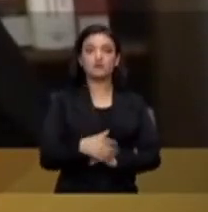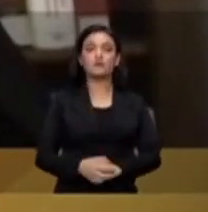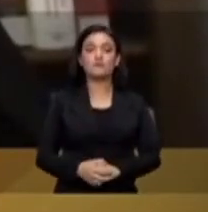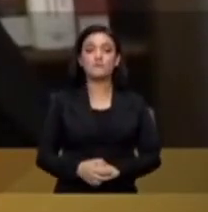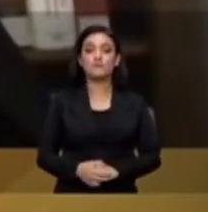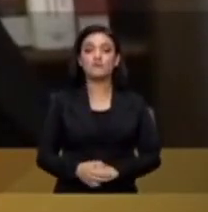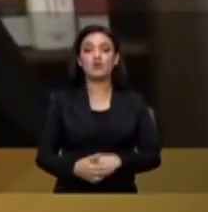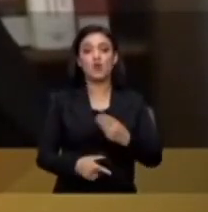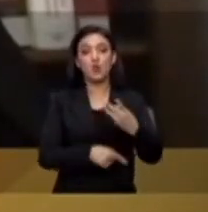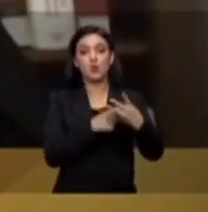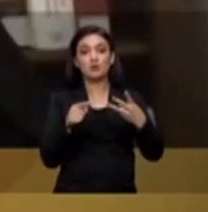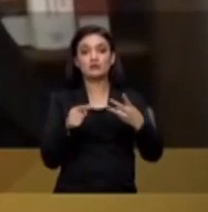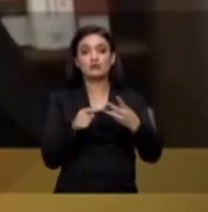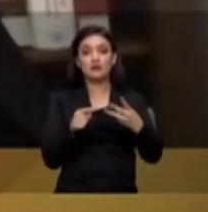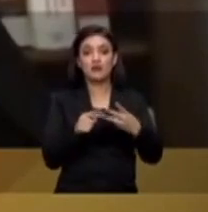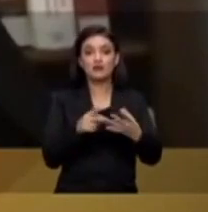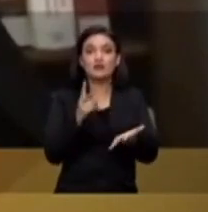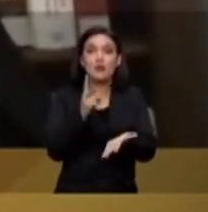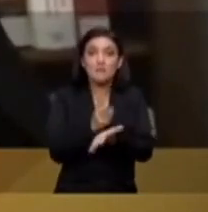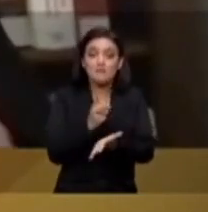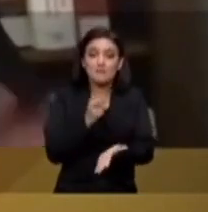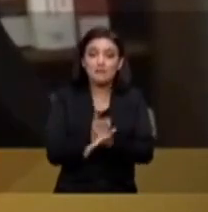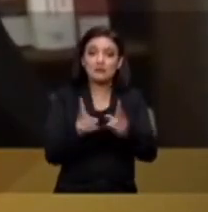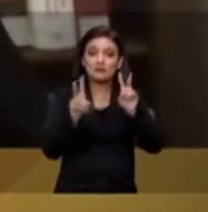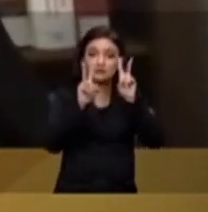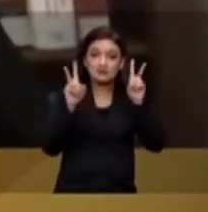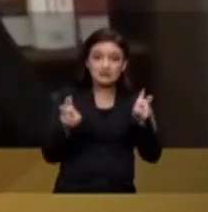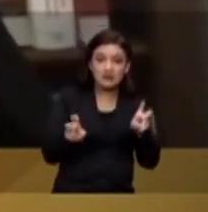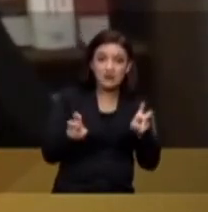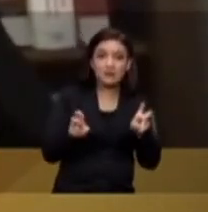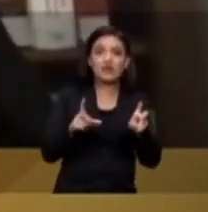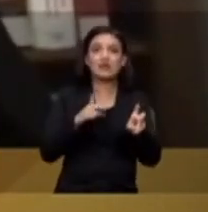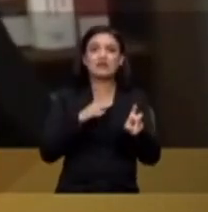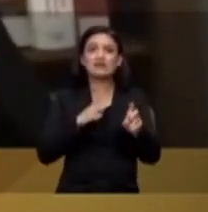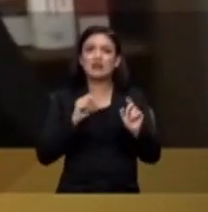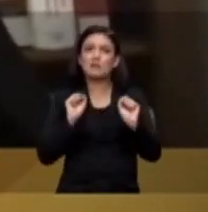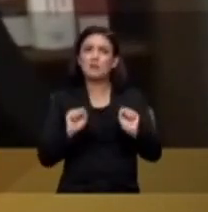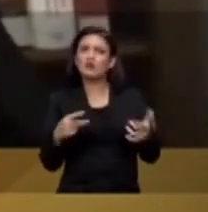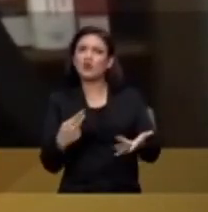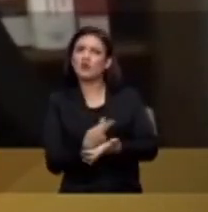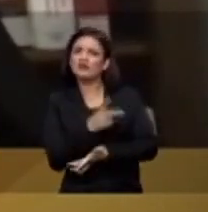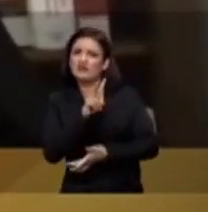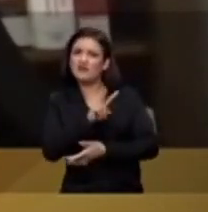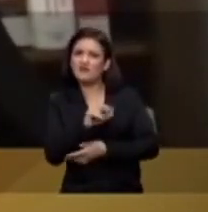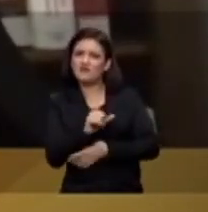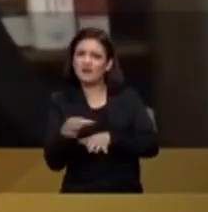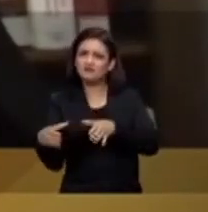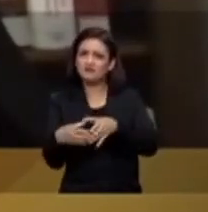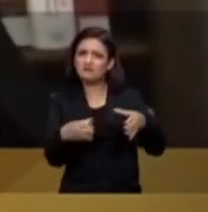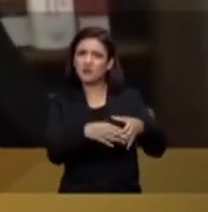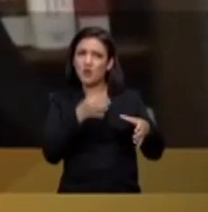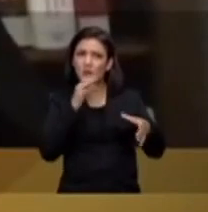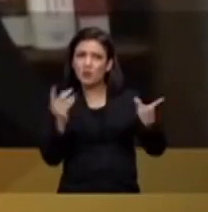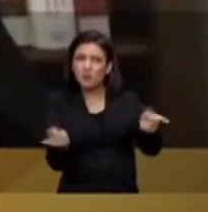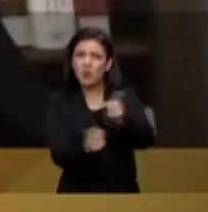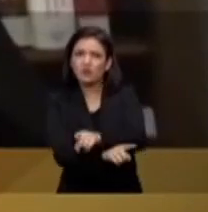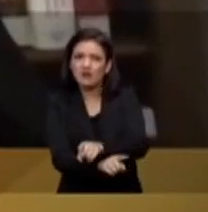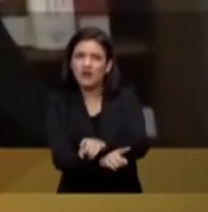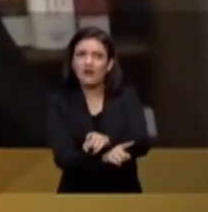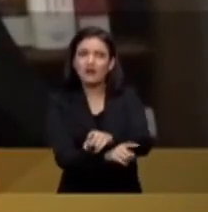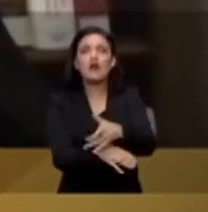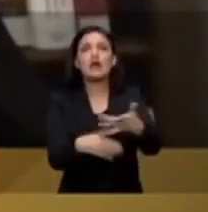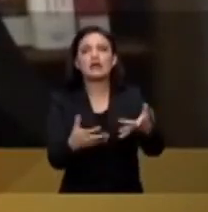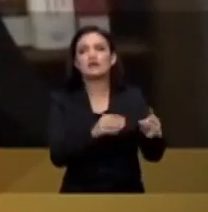Federal. Ou 3. Mesmo questão jurídica que demande prevenção de divergência, artigo 22, parágrafo único B